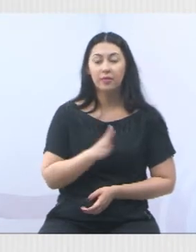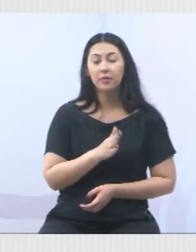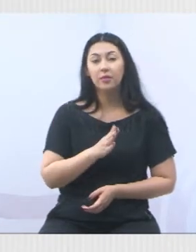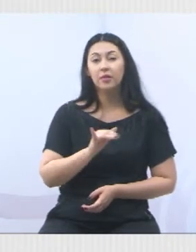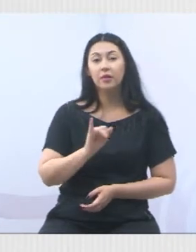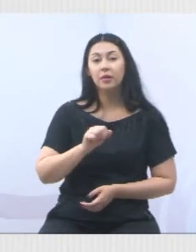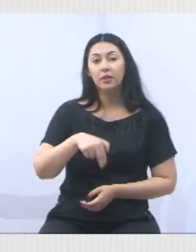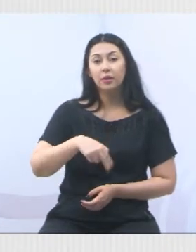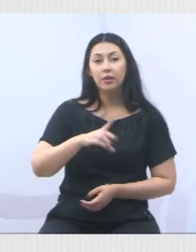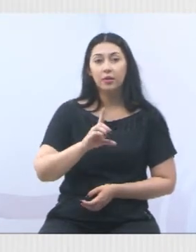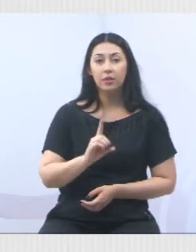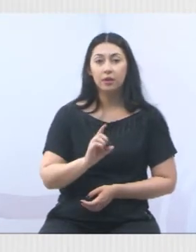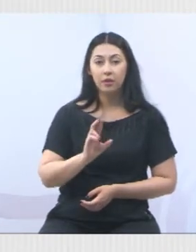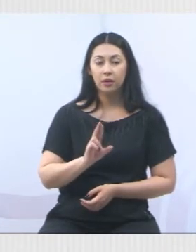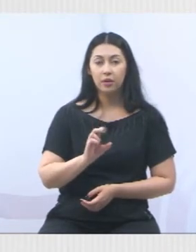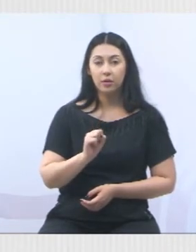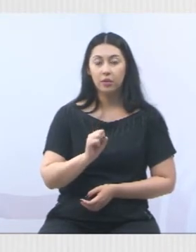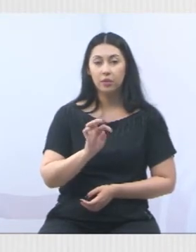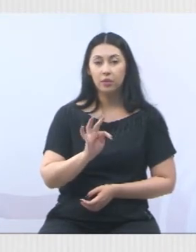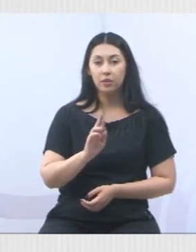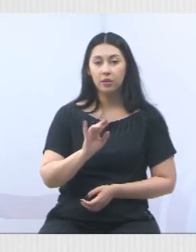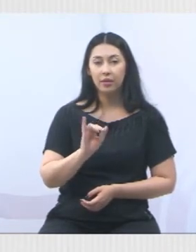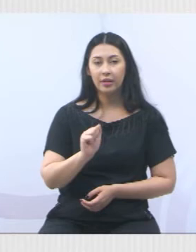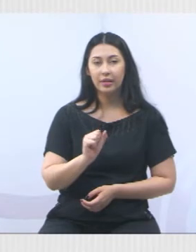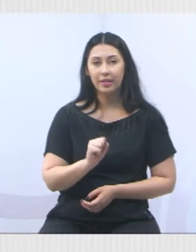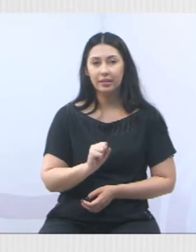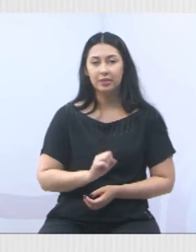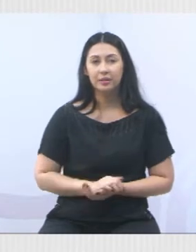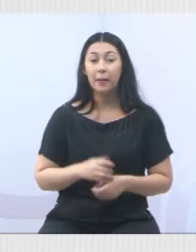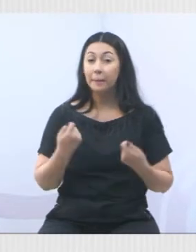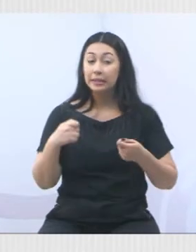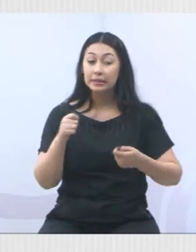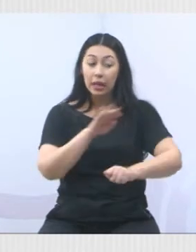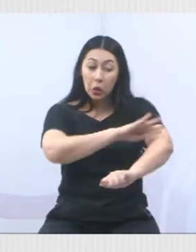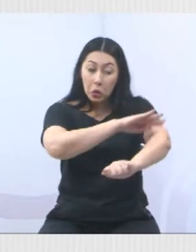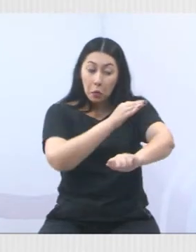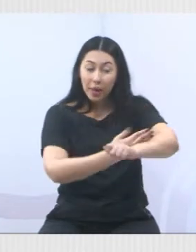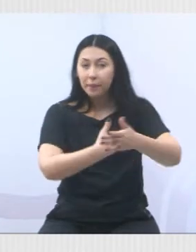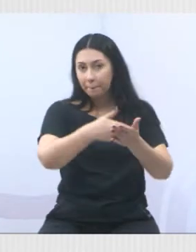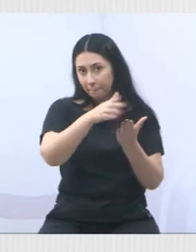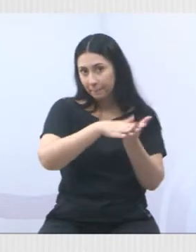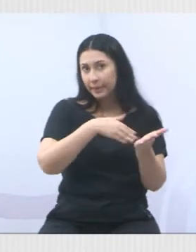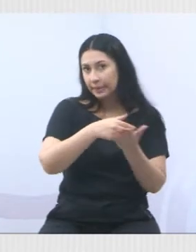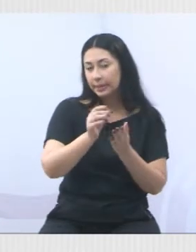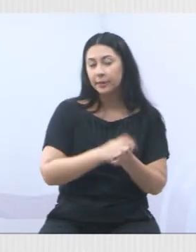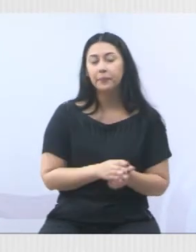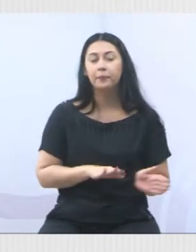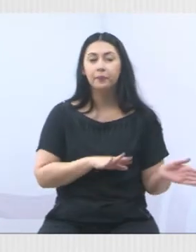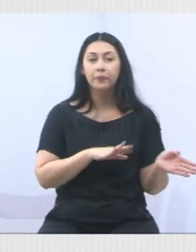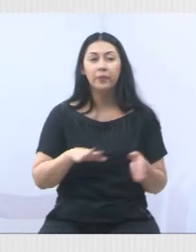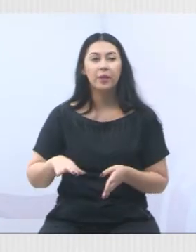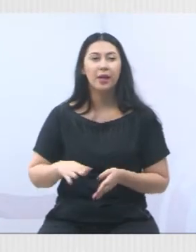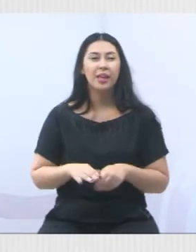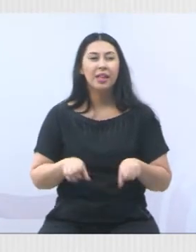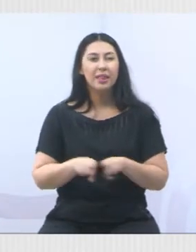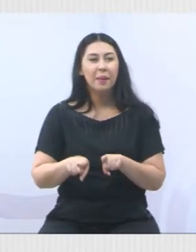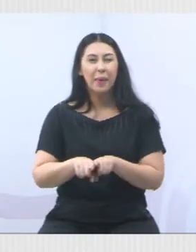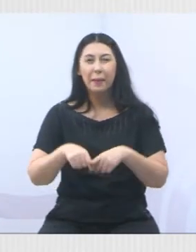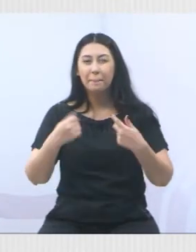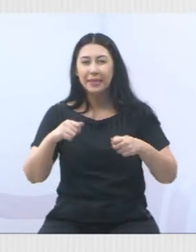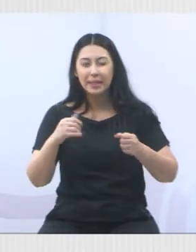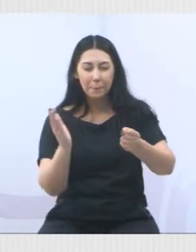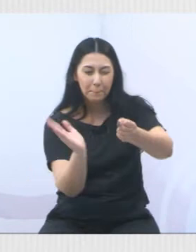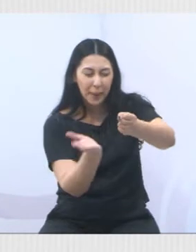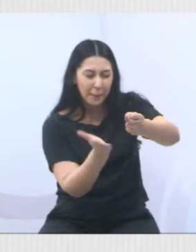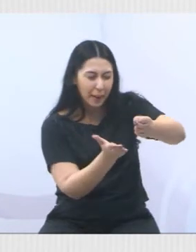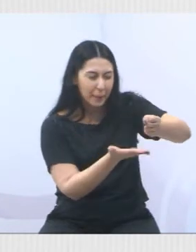fica difícil. Próximo. No Jardim Nova Esperança, capina em toda a extensão do córrego da Avenida Diogo Fontes.